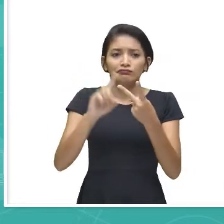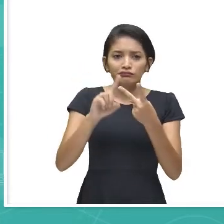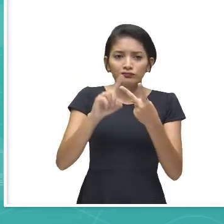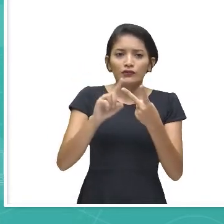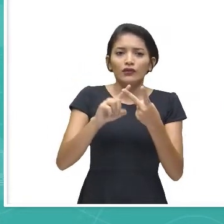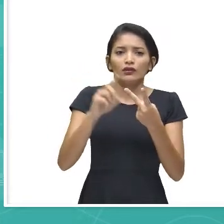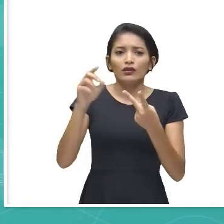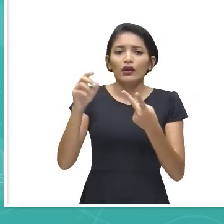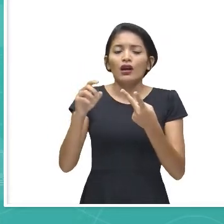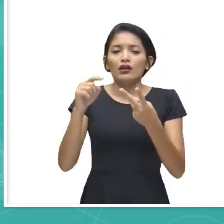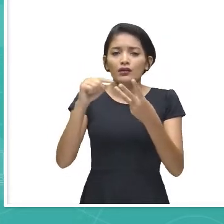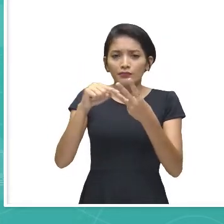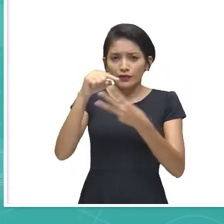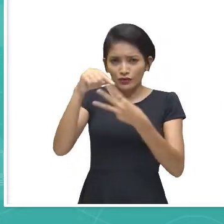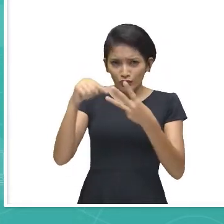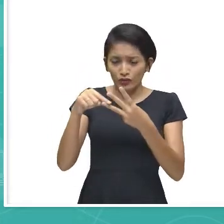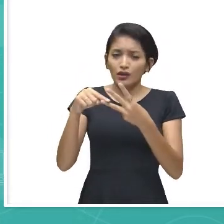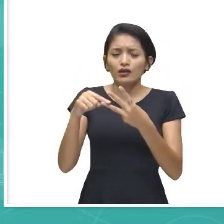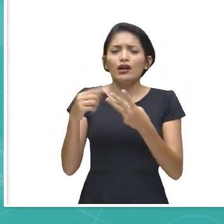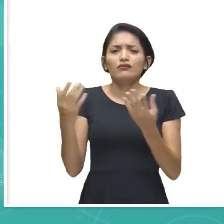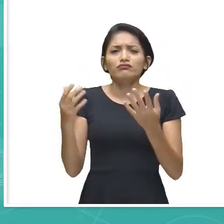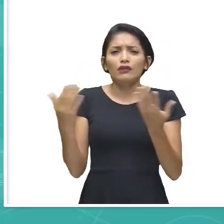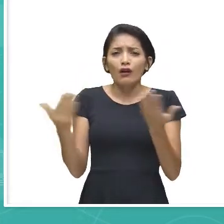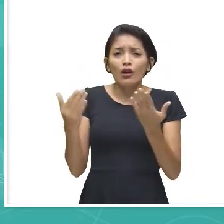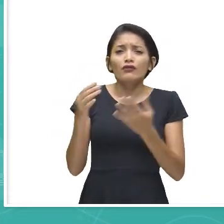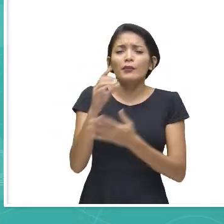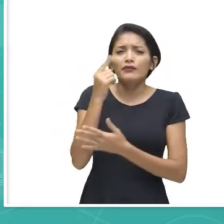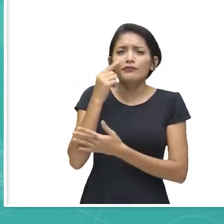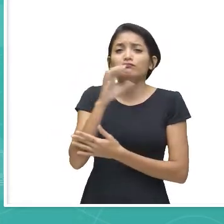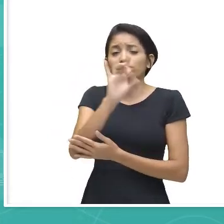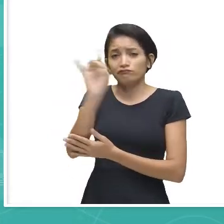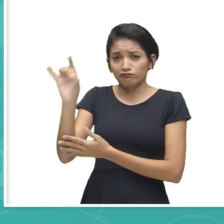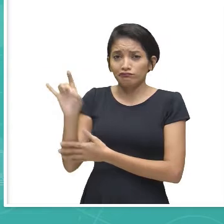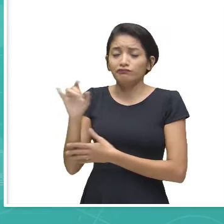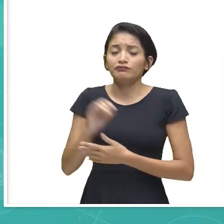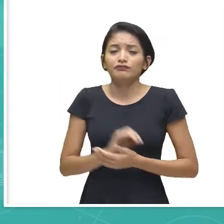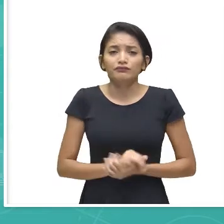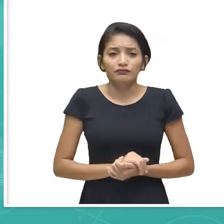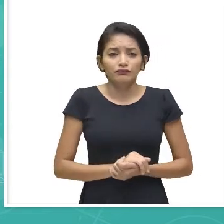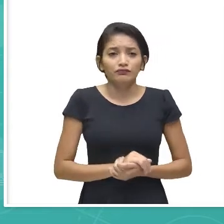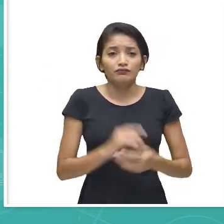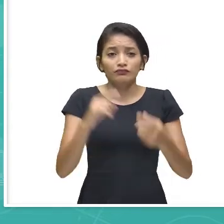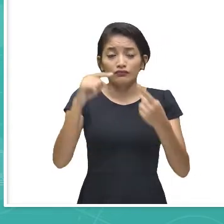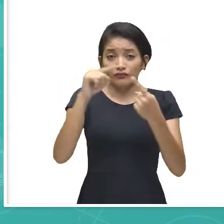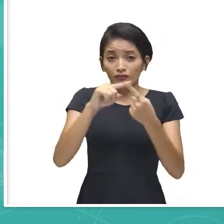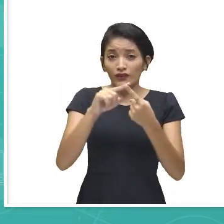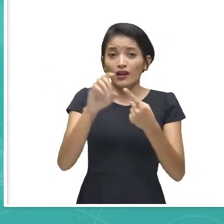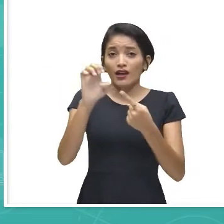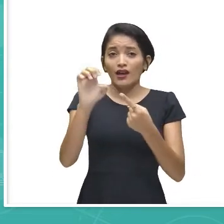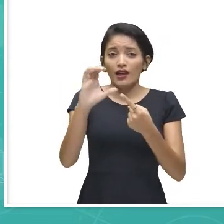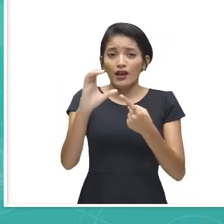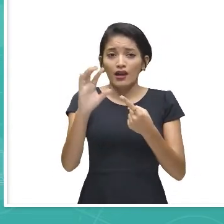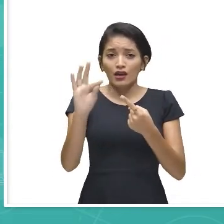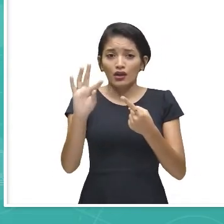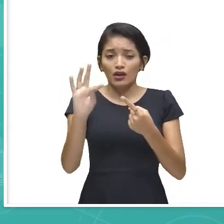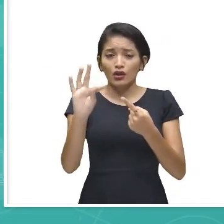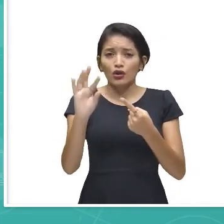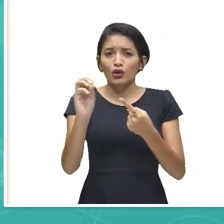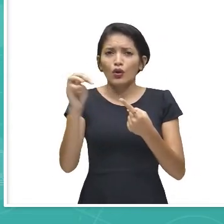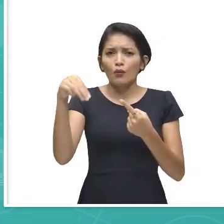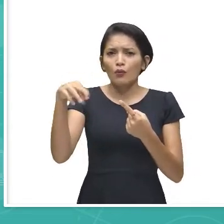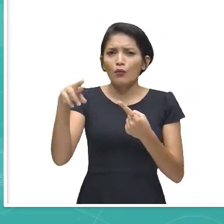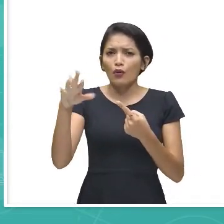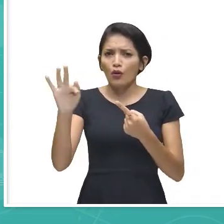deles? Vamos lá? Muito bem. Então, aqui nós temos o ectomorfo. Observando